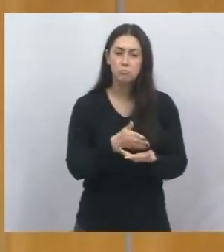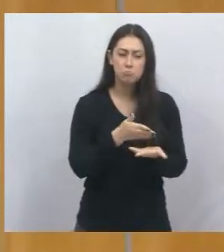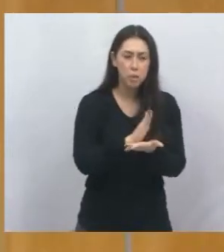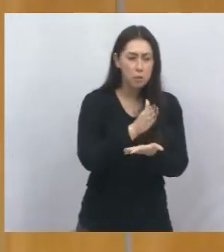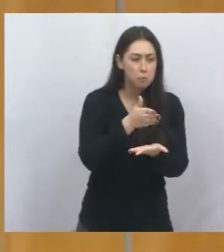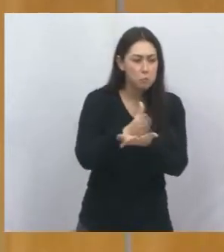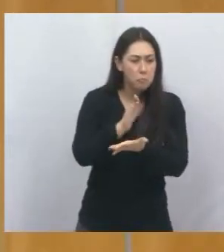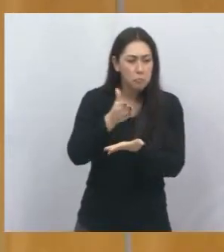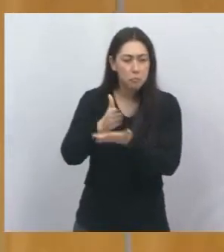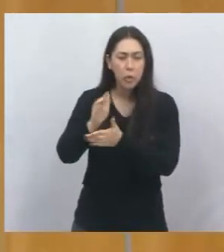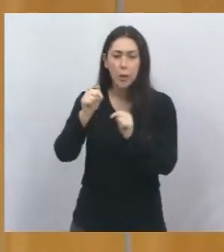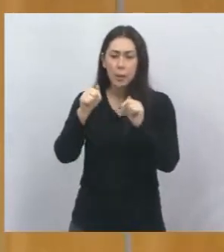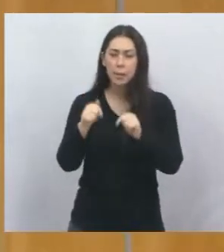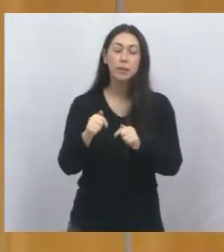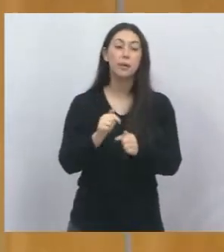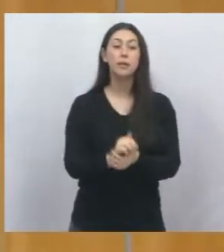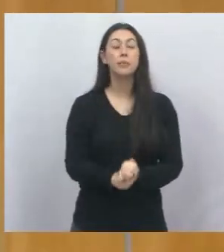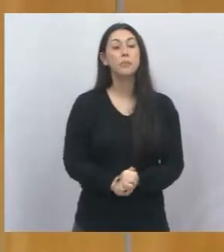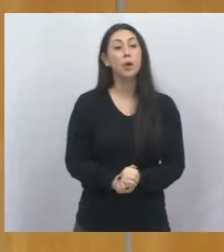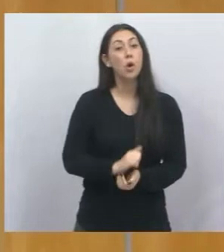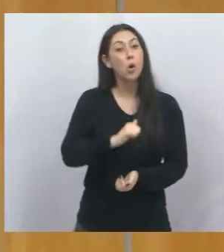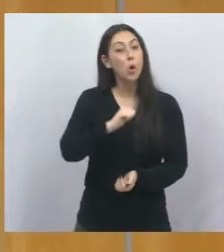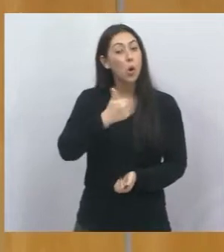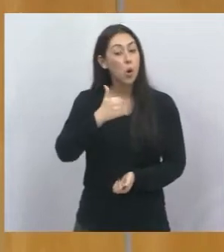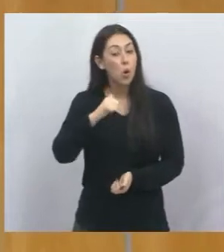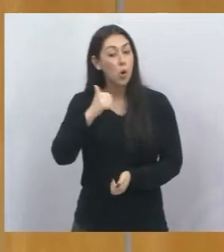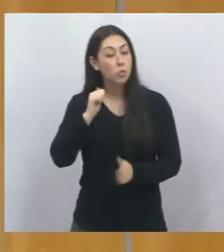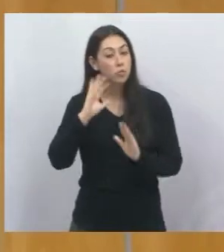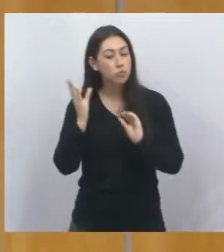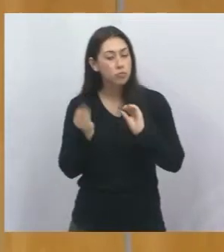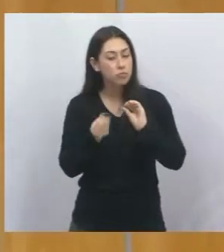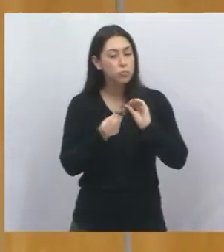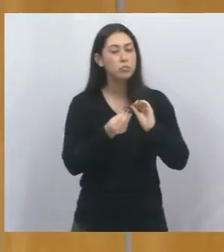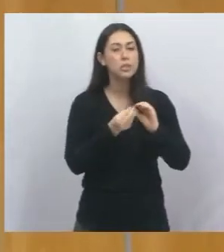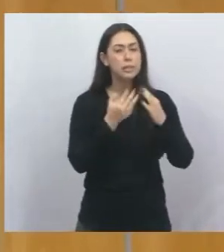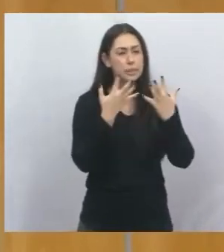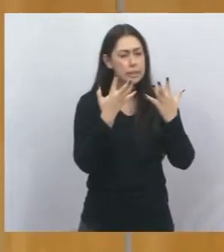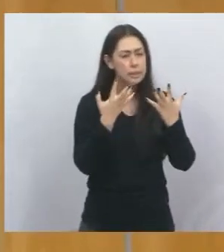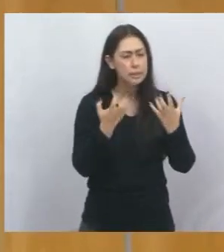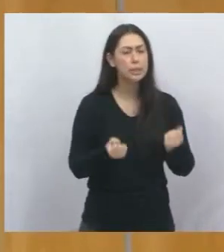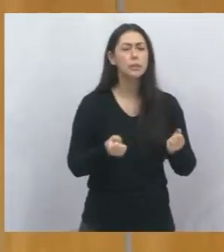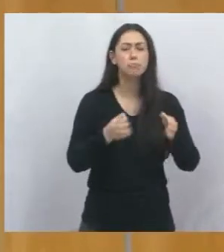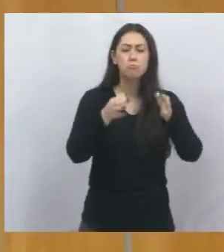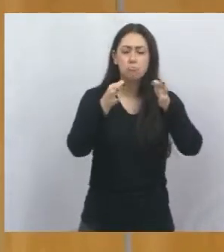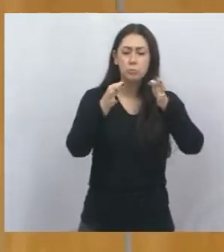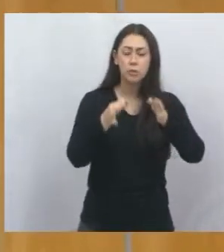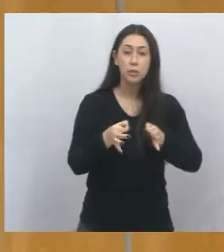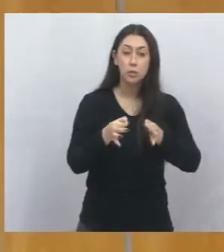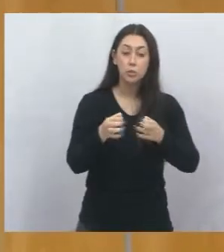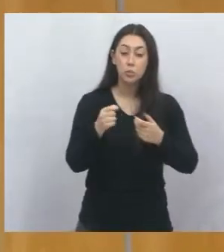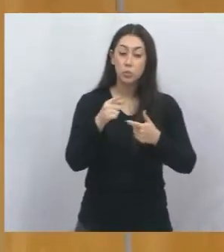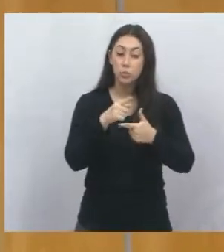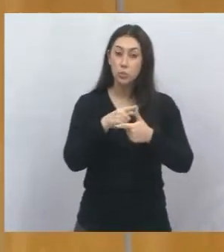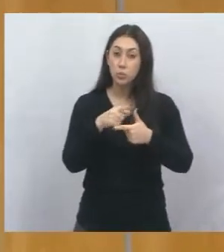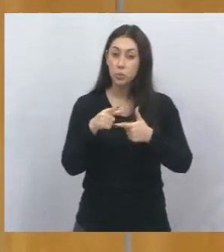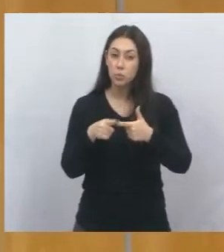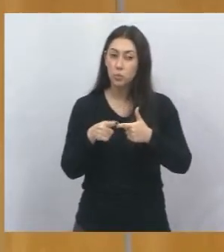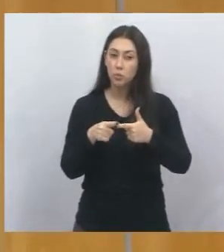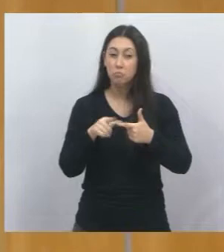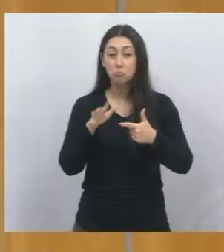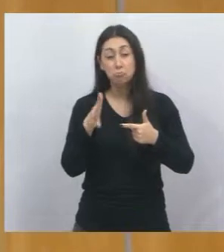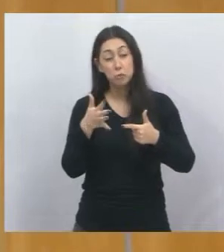aprovação aqui nesta casa, 11 delas acolhidas em sua integridade, 2 pela